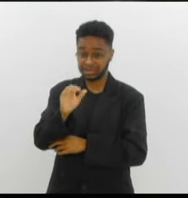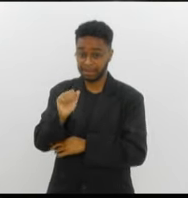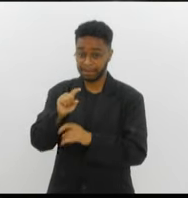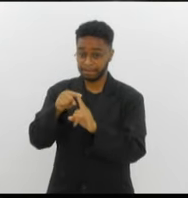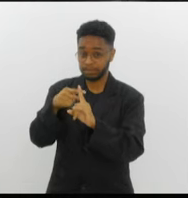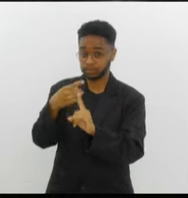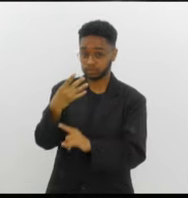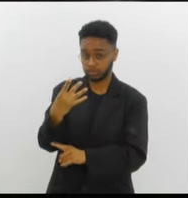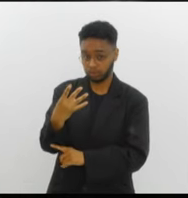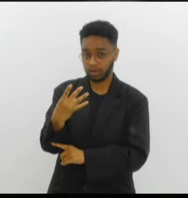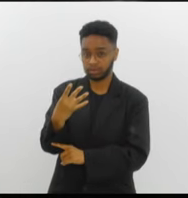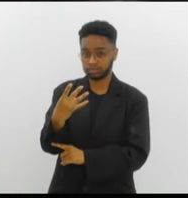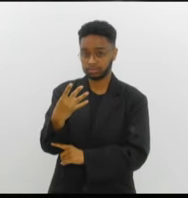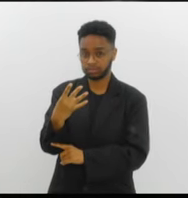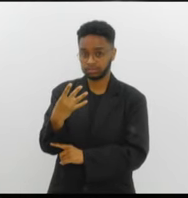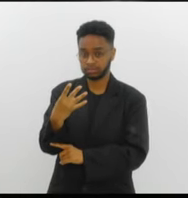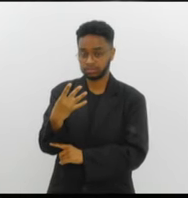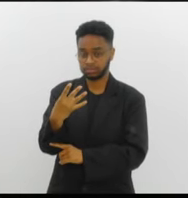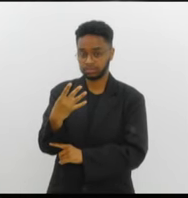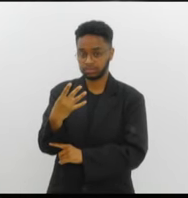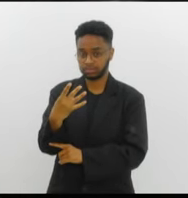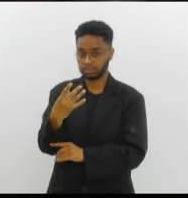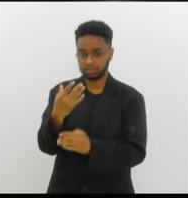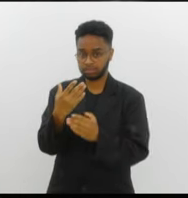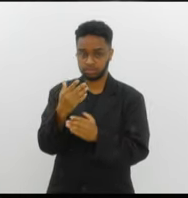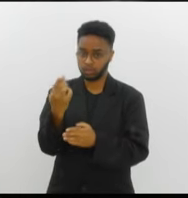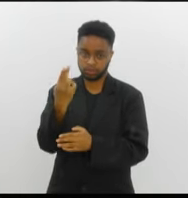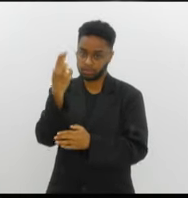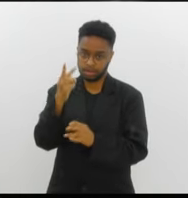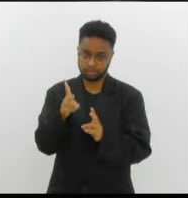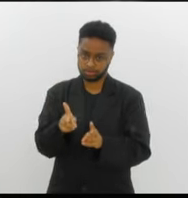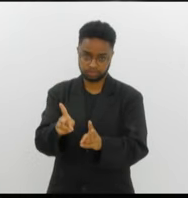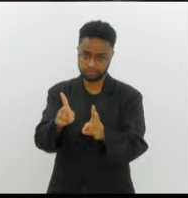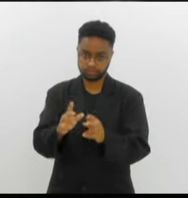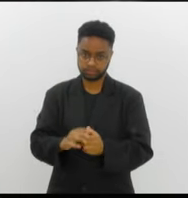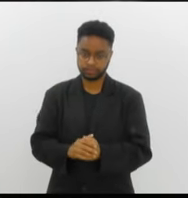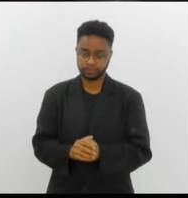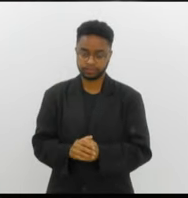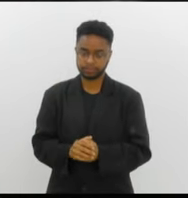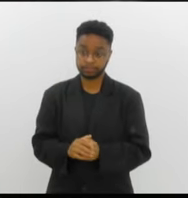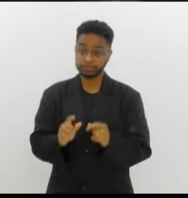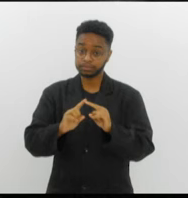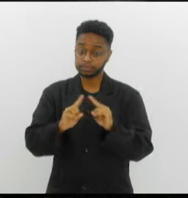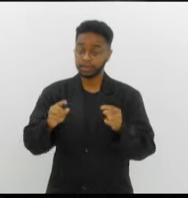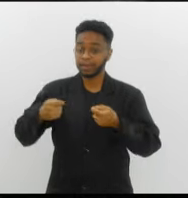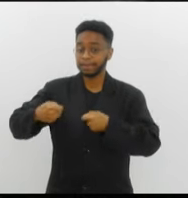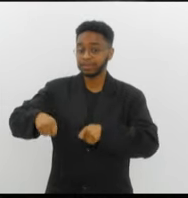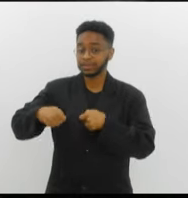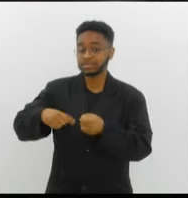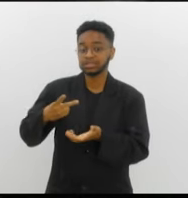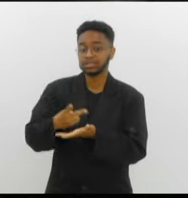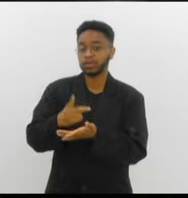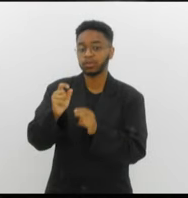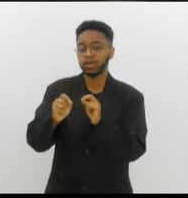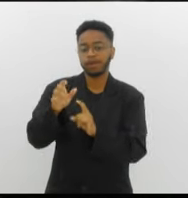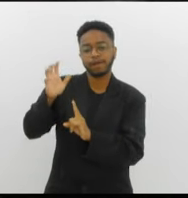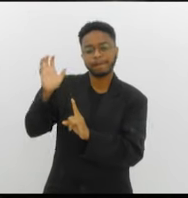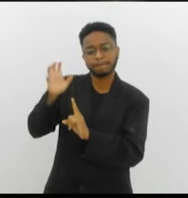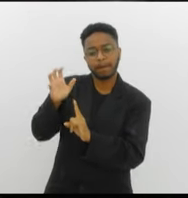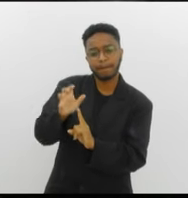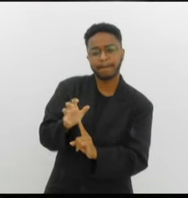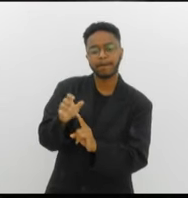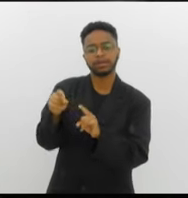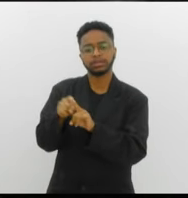4 não será mais. Mas há necessidade de cada vez mais pressionar, puxar